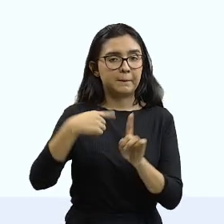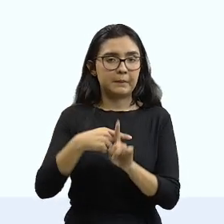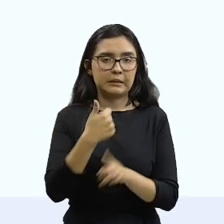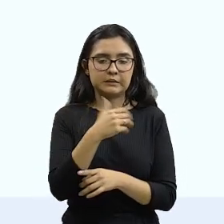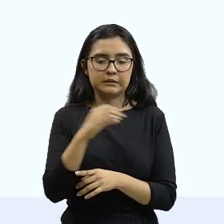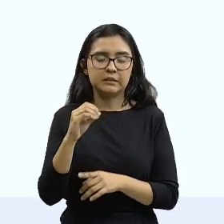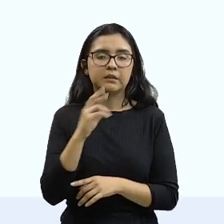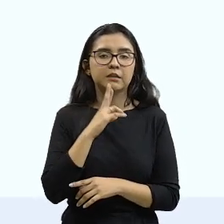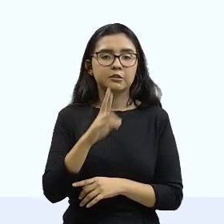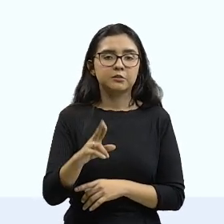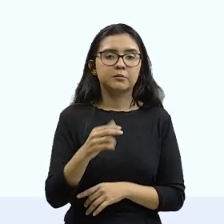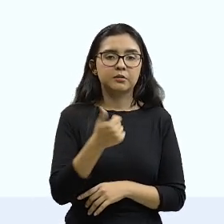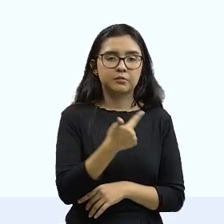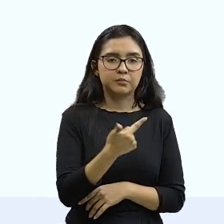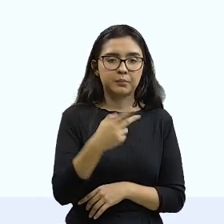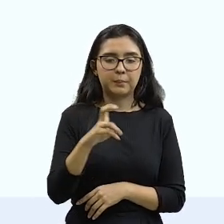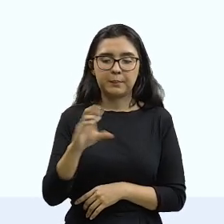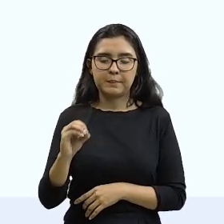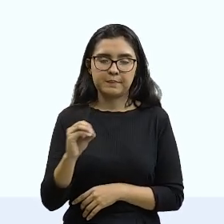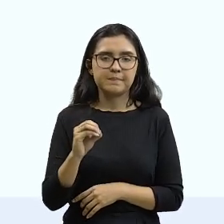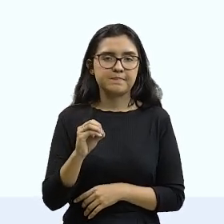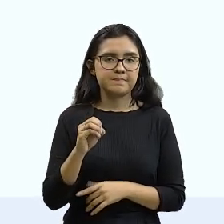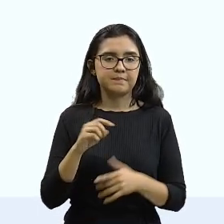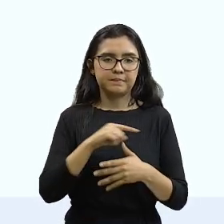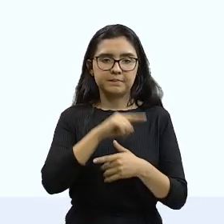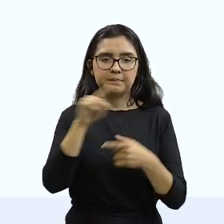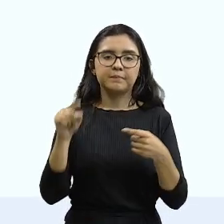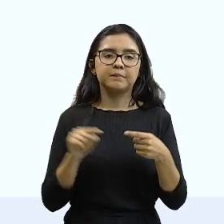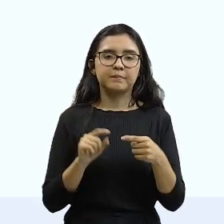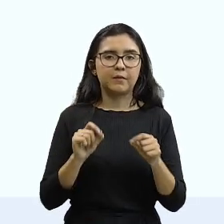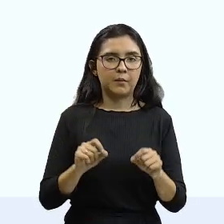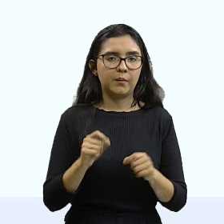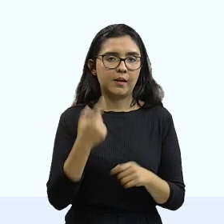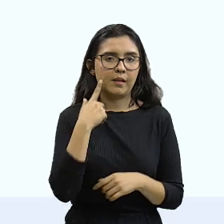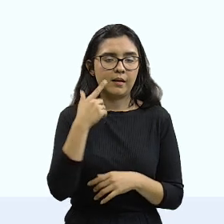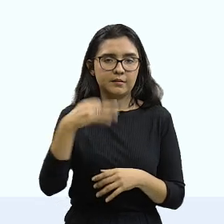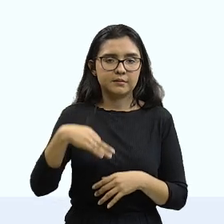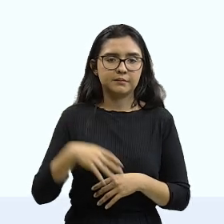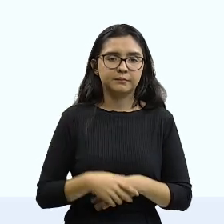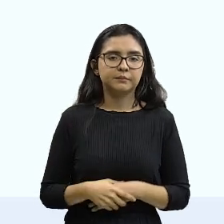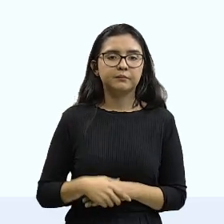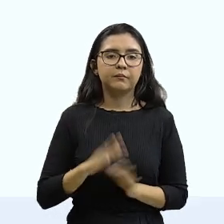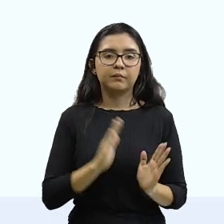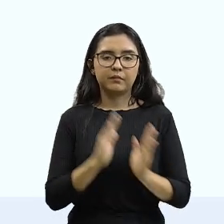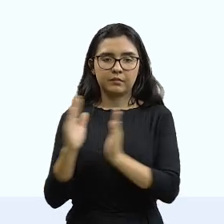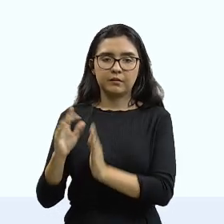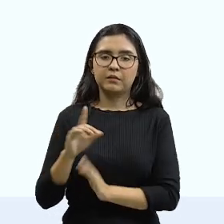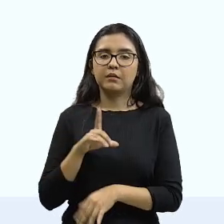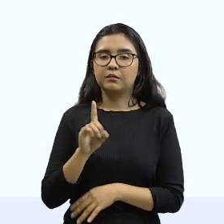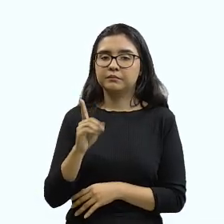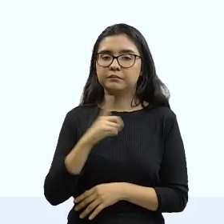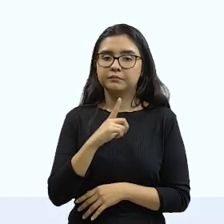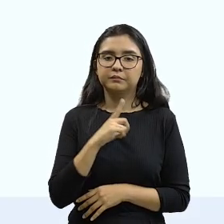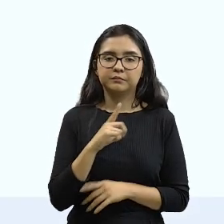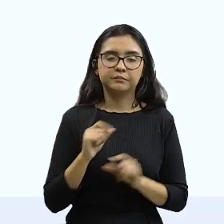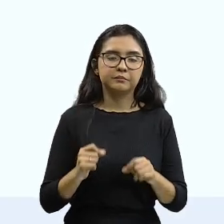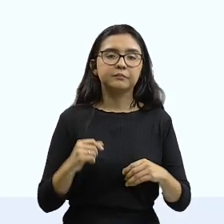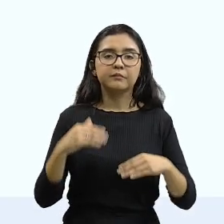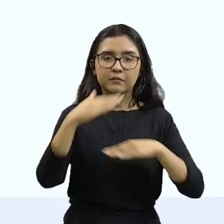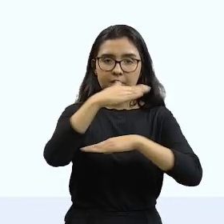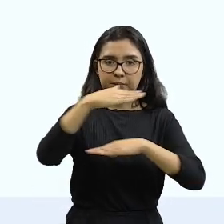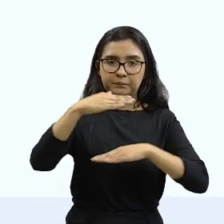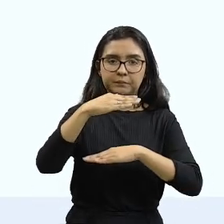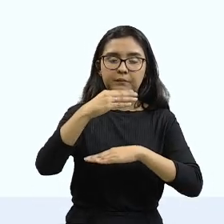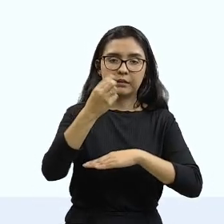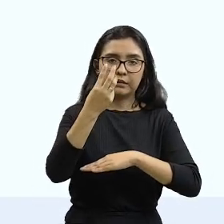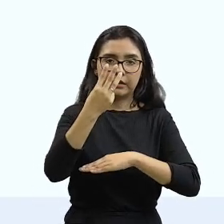a alternativa que nos interessa. Na letra D, eu tenho 3 em série em cima, 3 em